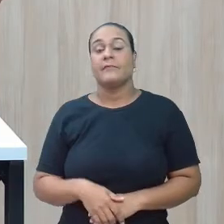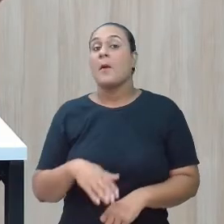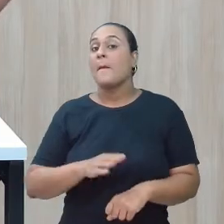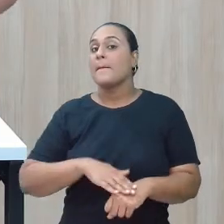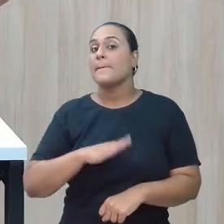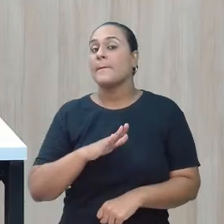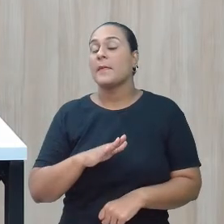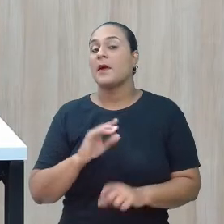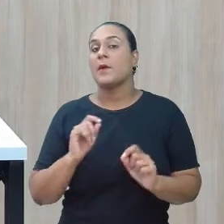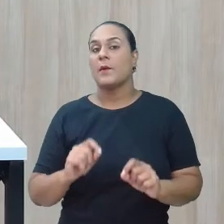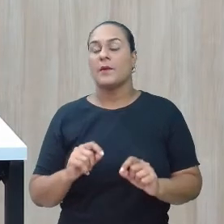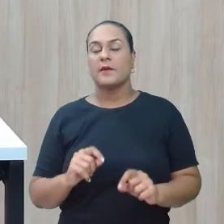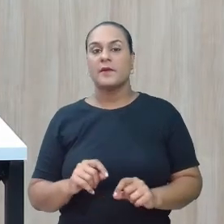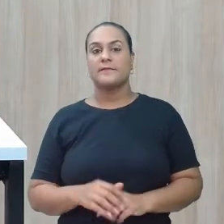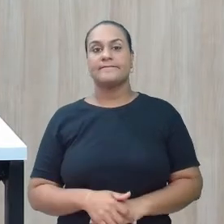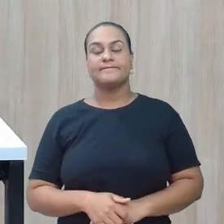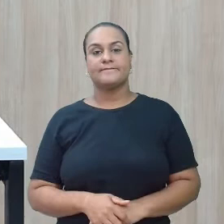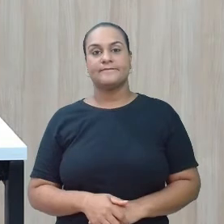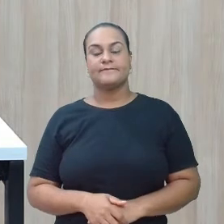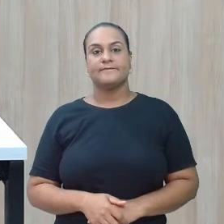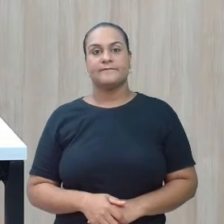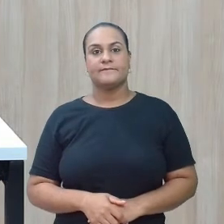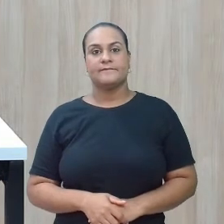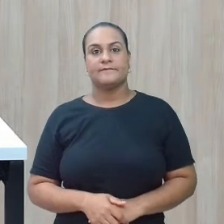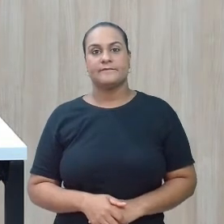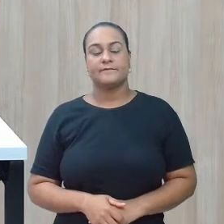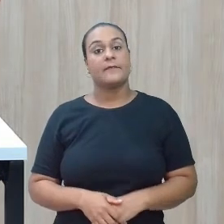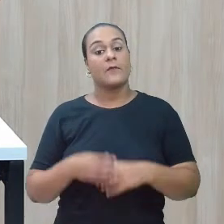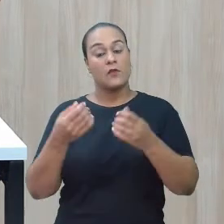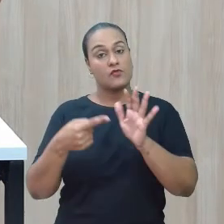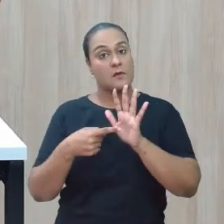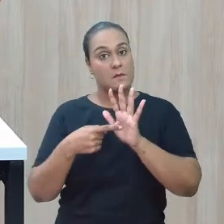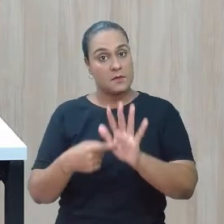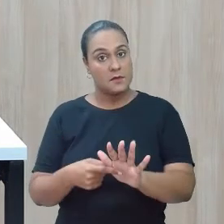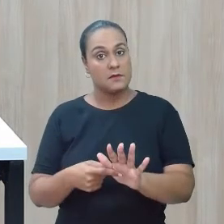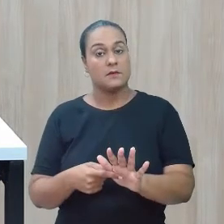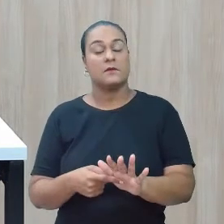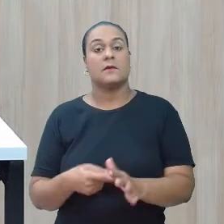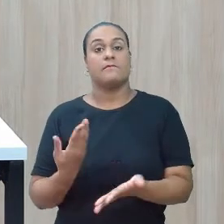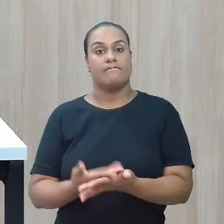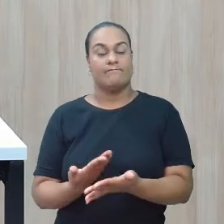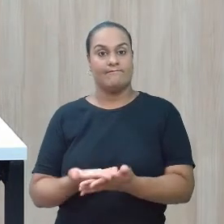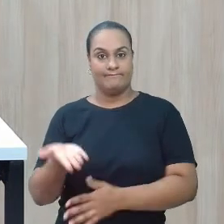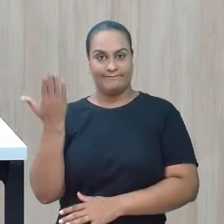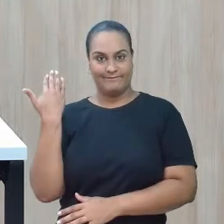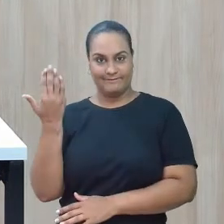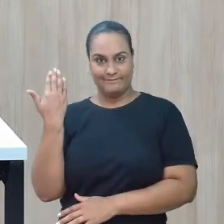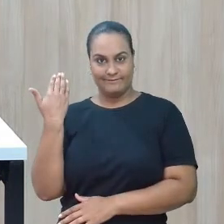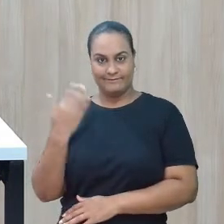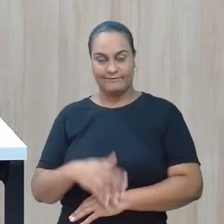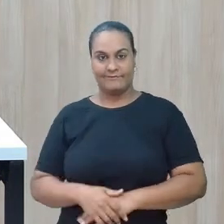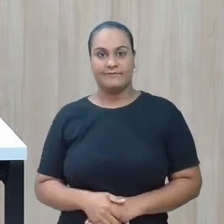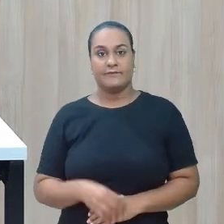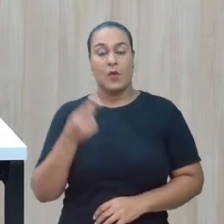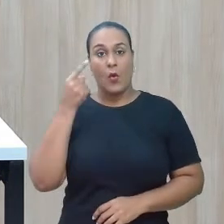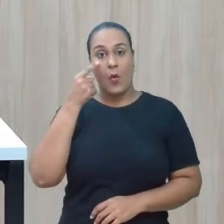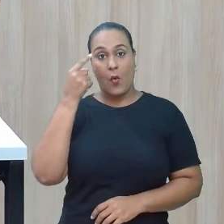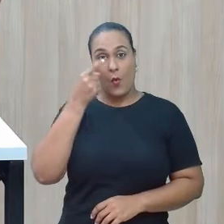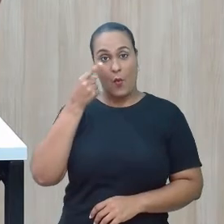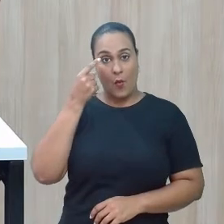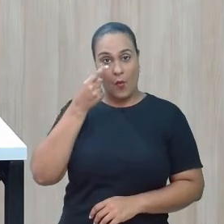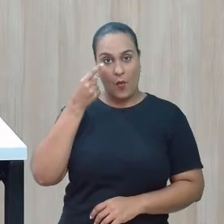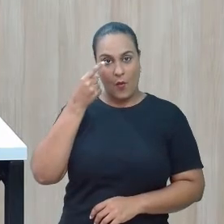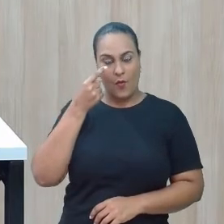né, a respeito de que eu já apresentei no encontro passado, que é a questão aí do olho